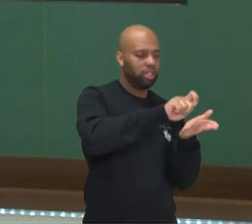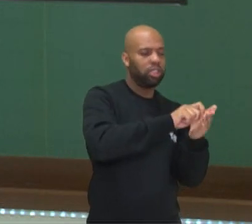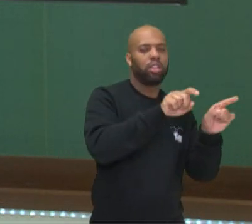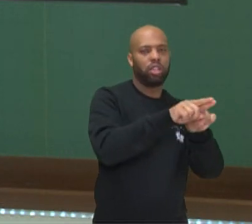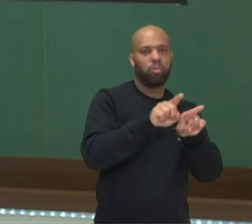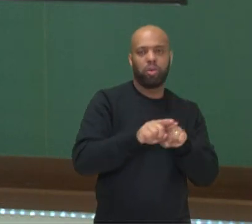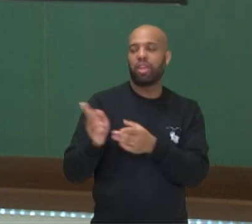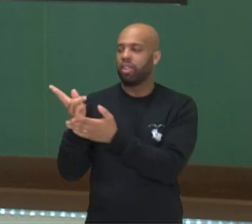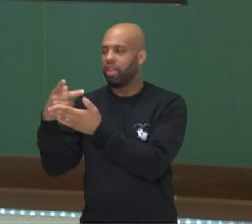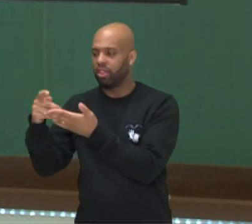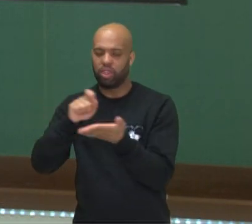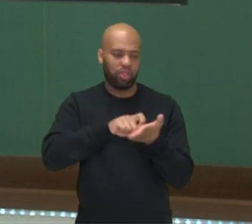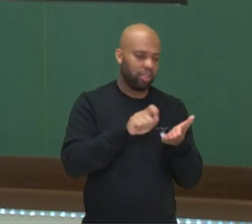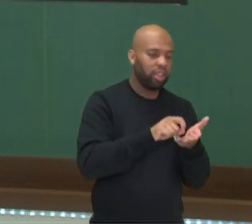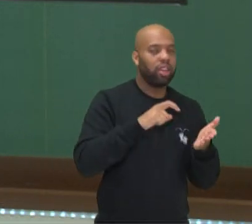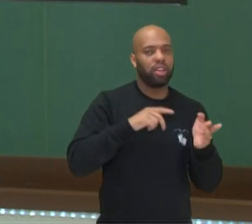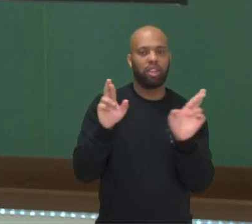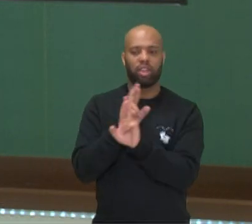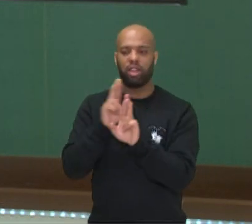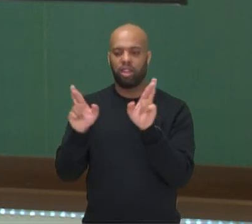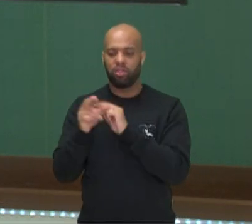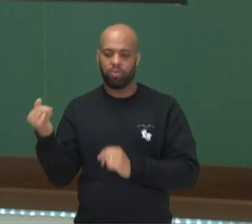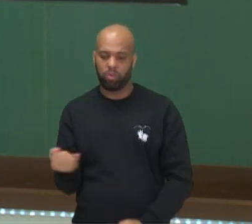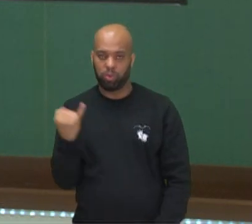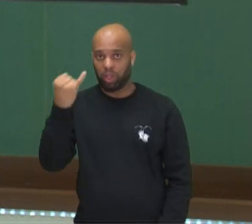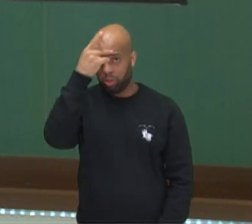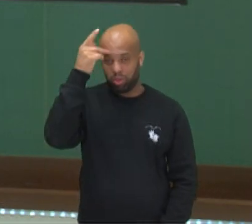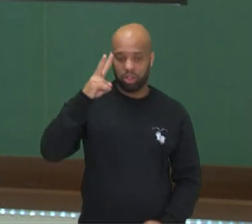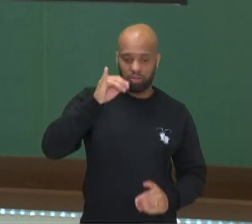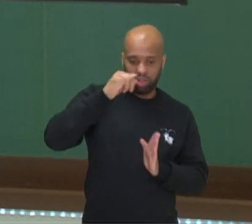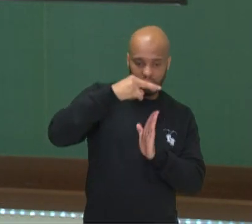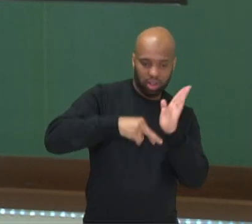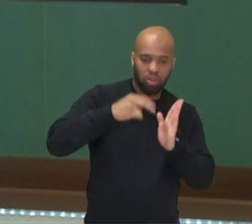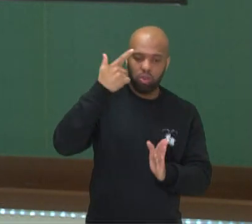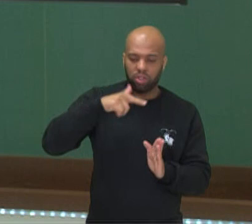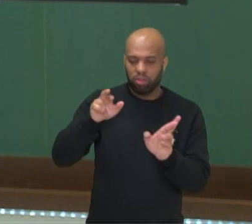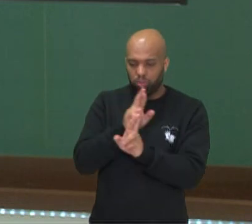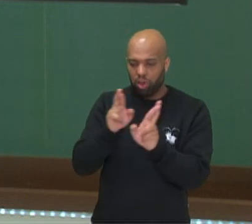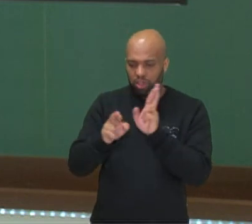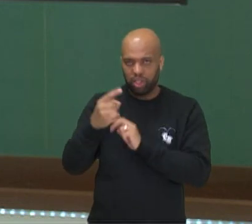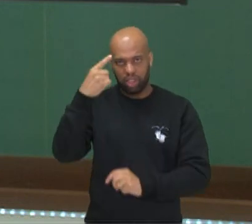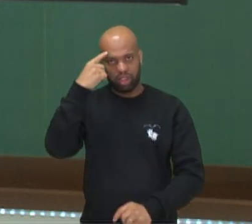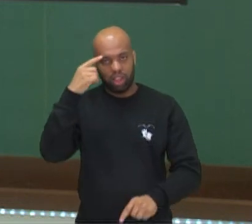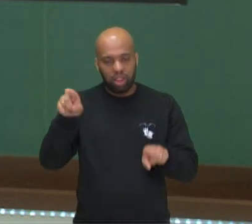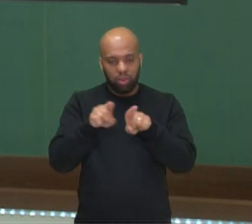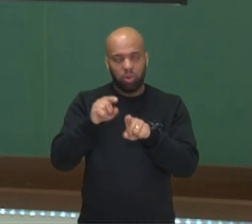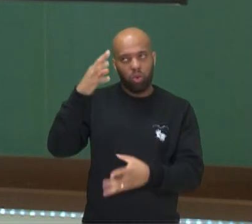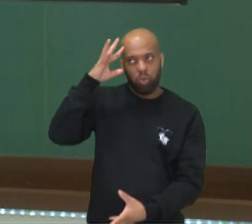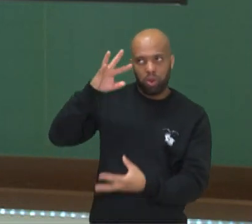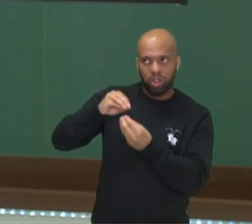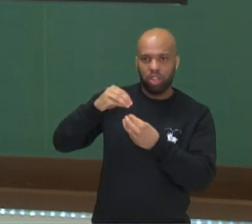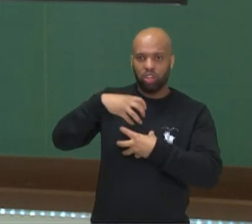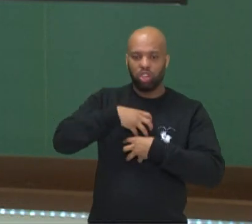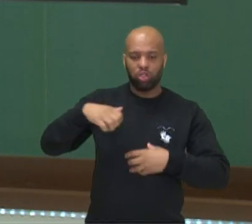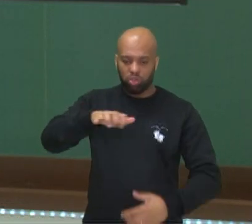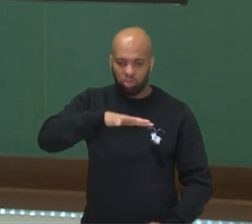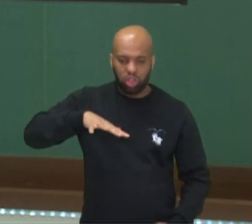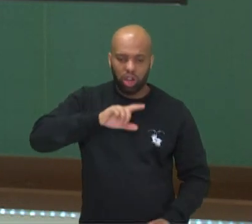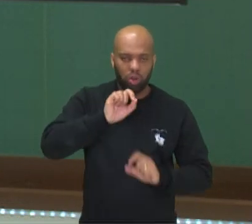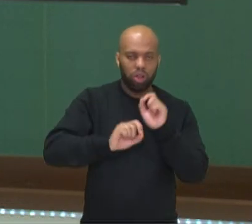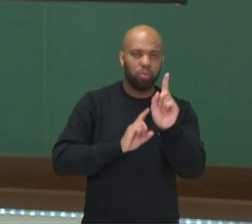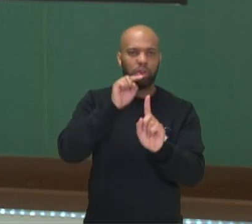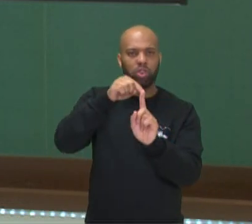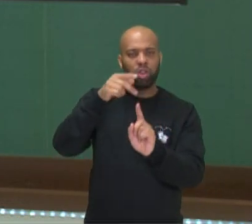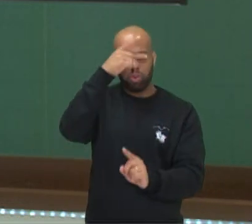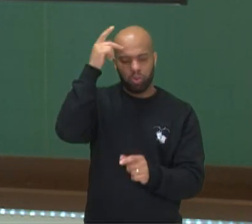Para que o leitor possa fazer correlação de ideias e entender melhor ali de uma forma global a intencionalidade de